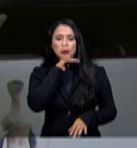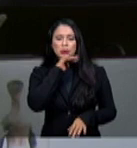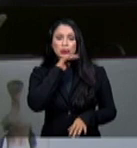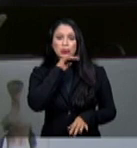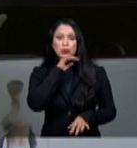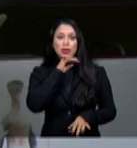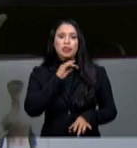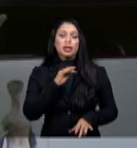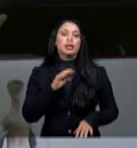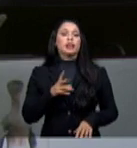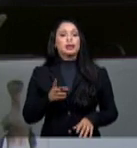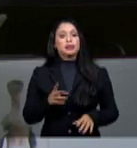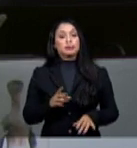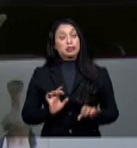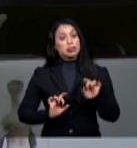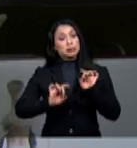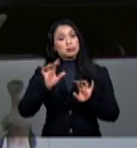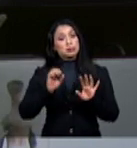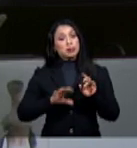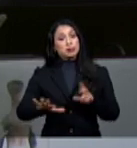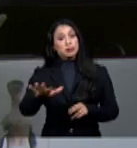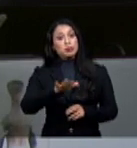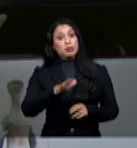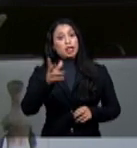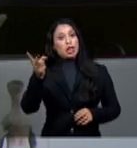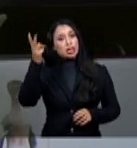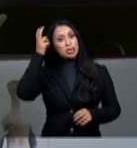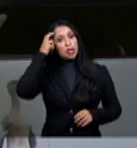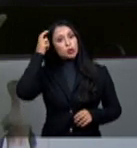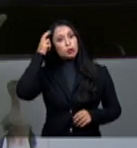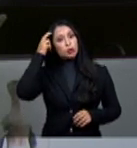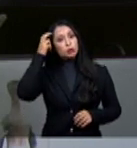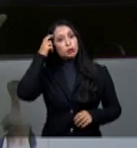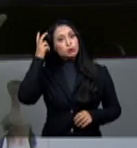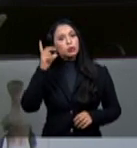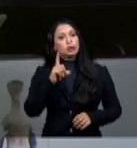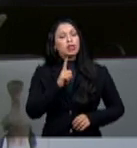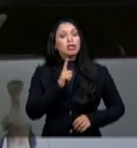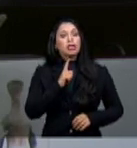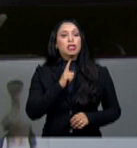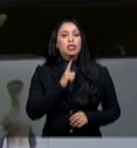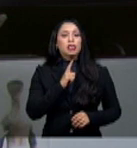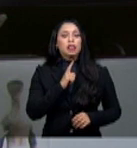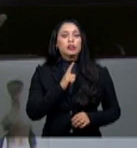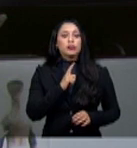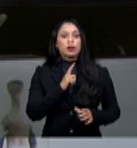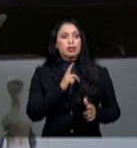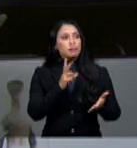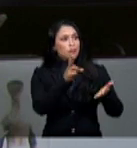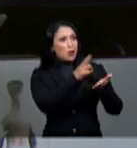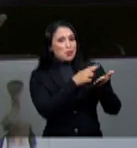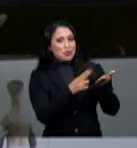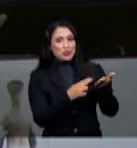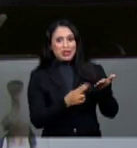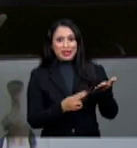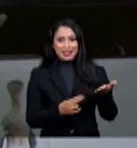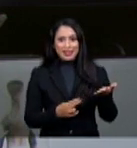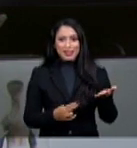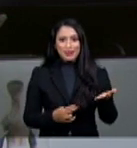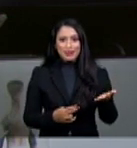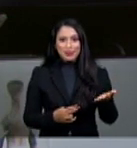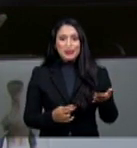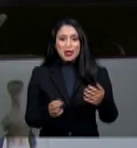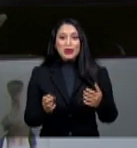especialmente na área da cultura, e que foi, mais do que tudo, uma verdadeira poesia. Você